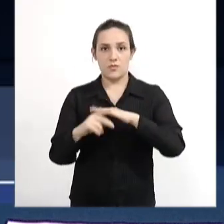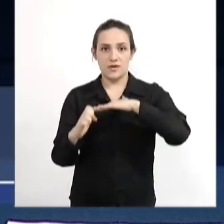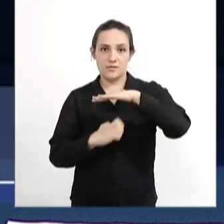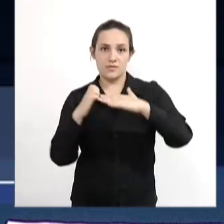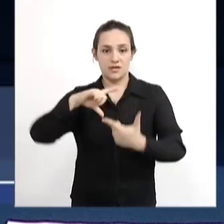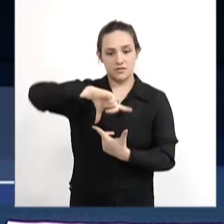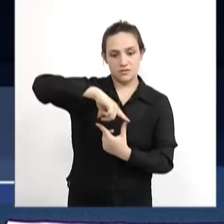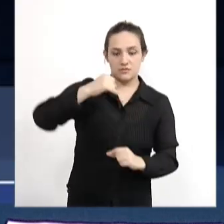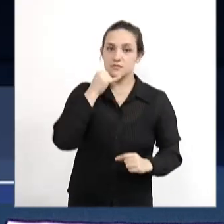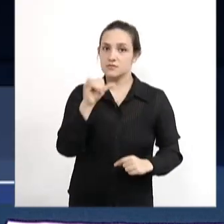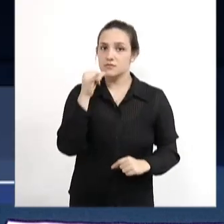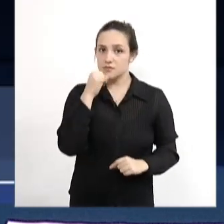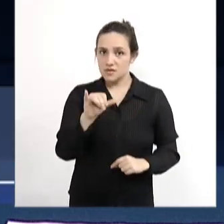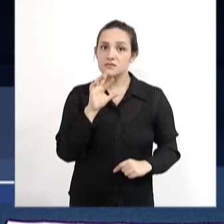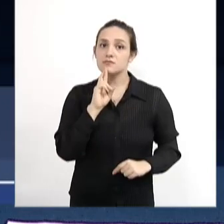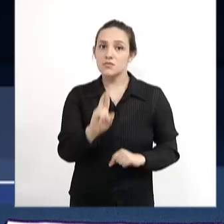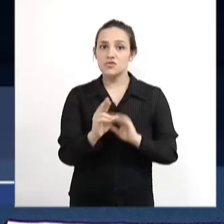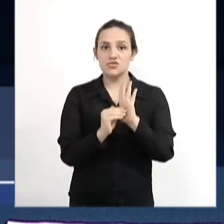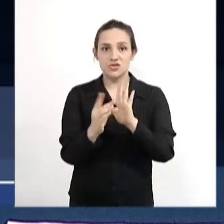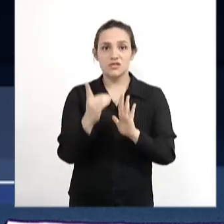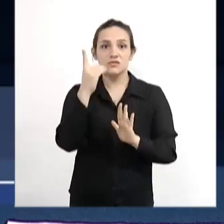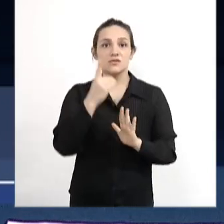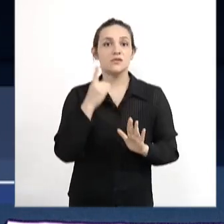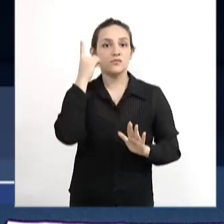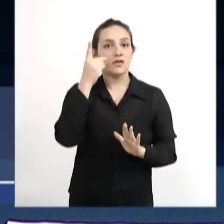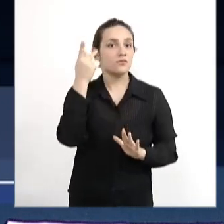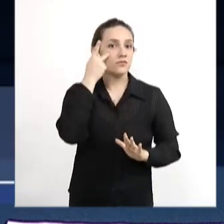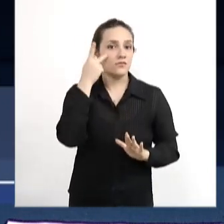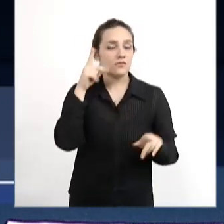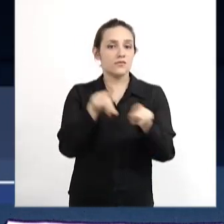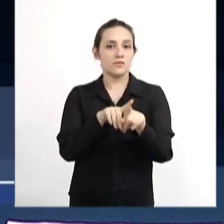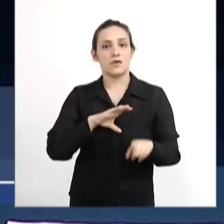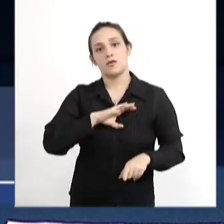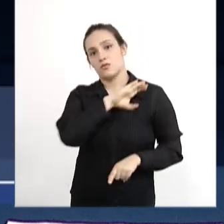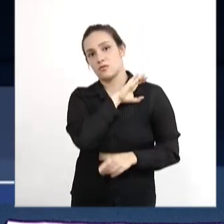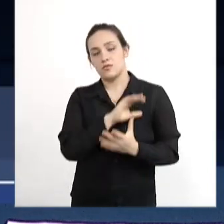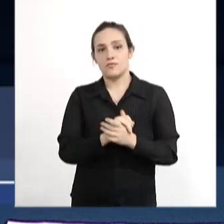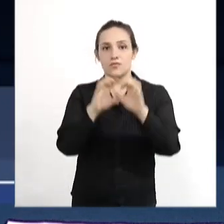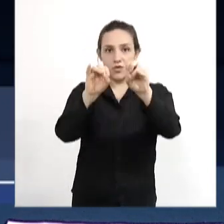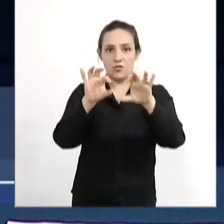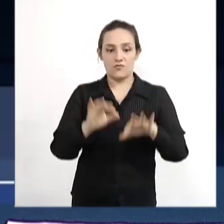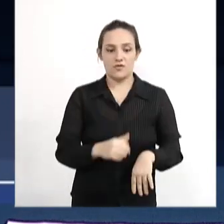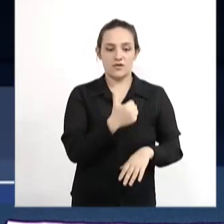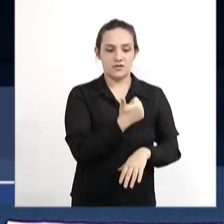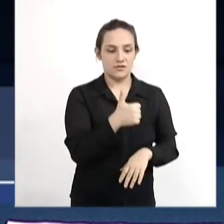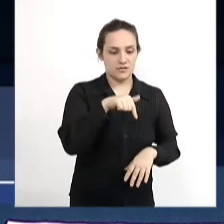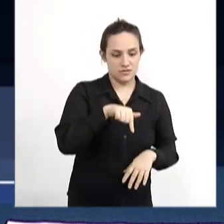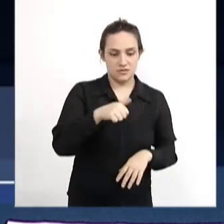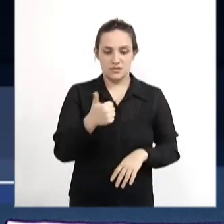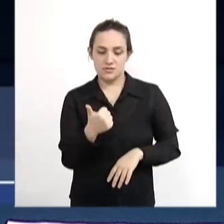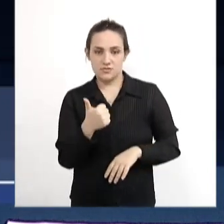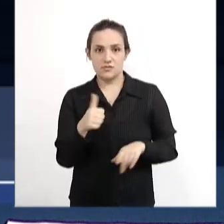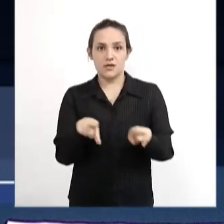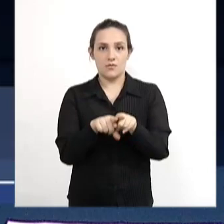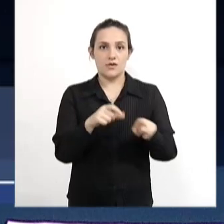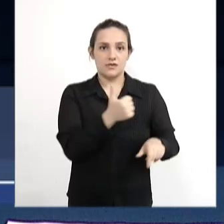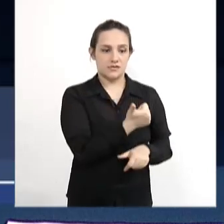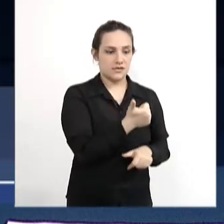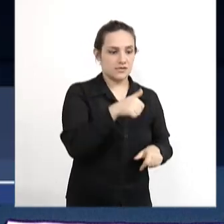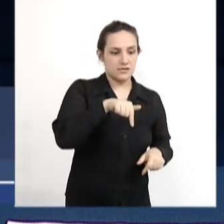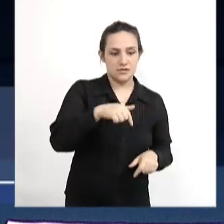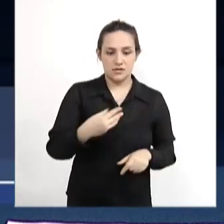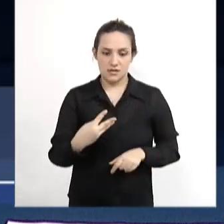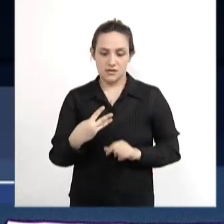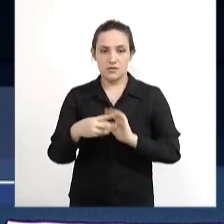Mato Grosso do Sul, respondendo à indicação do deputado Pedro Kemp e Capitão Contar. Ofício 171 e